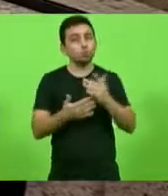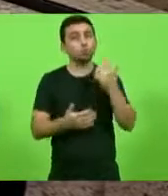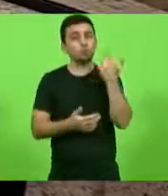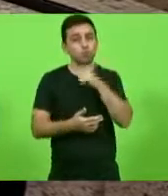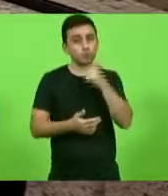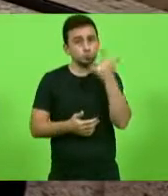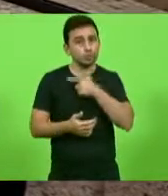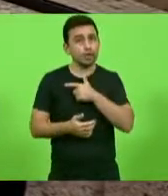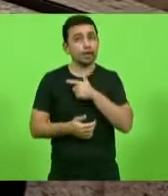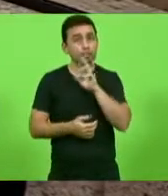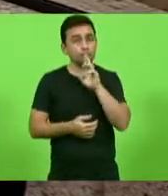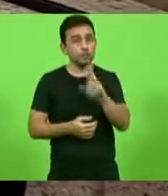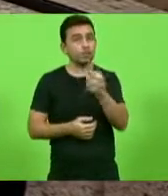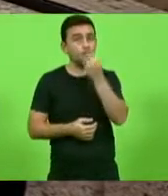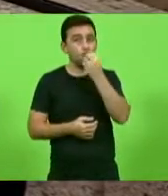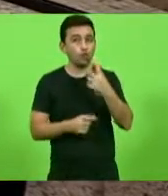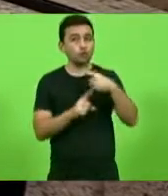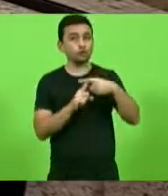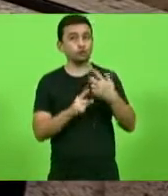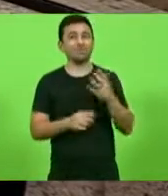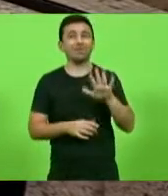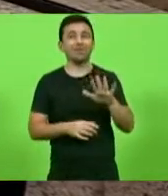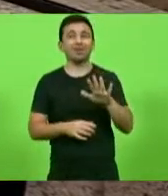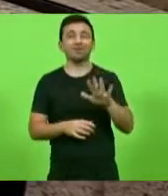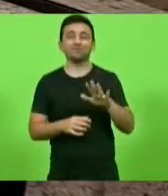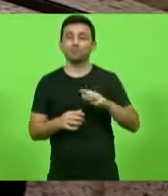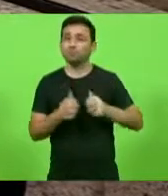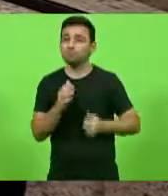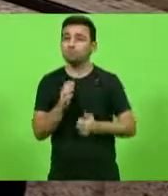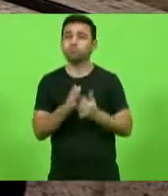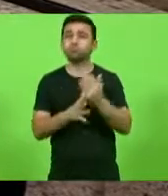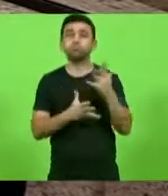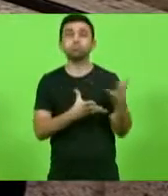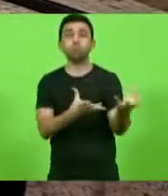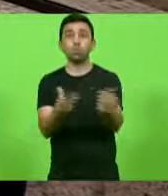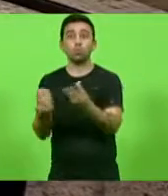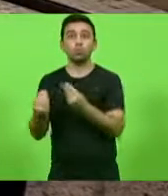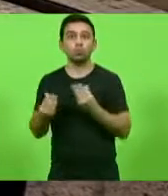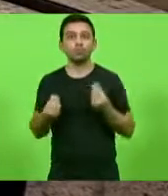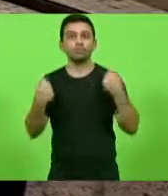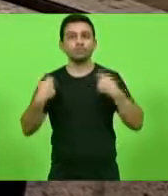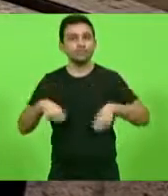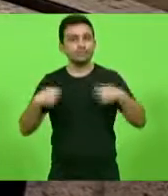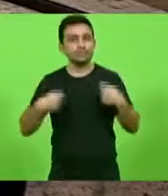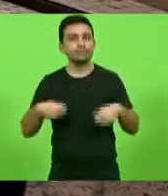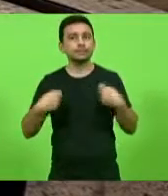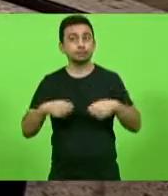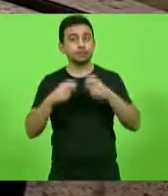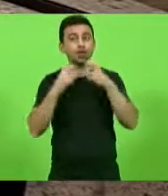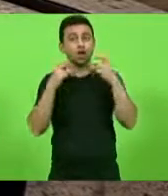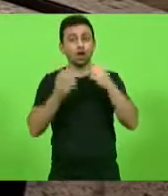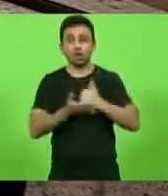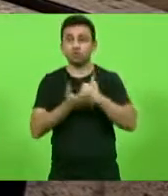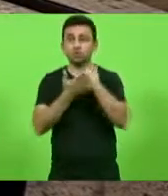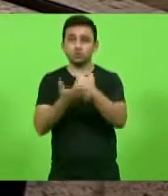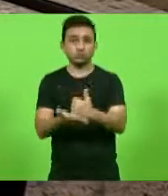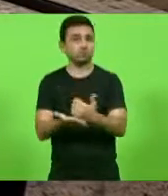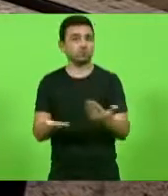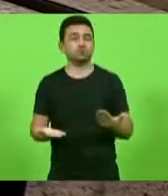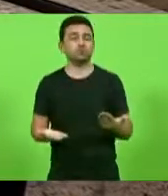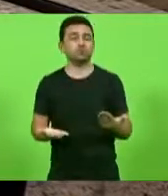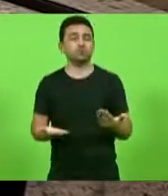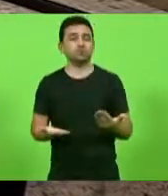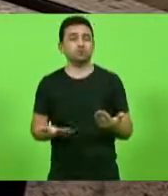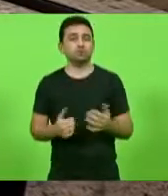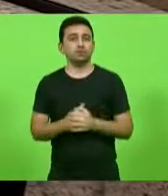resultados positivos, mas temos vários setores que estão precisando desse socorro. E o que está previsto